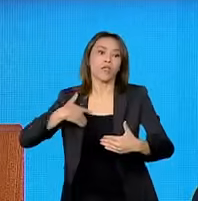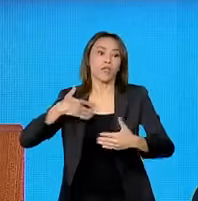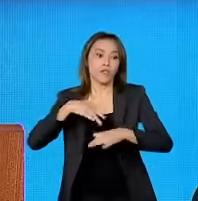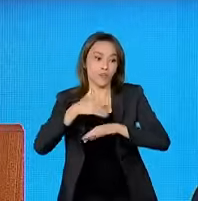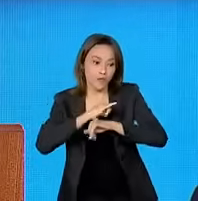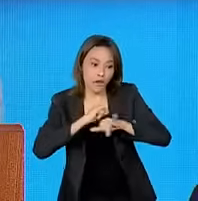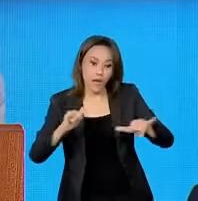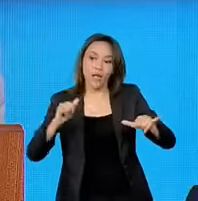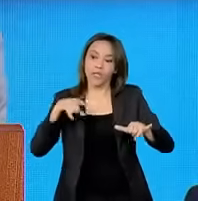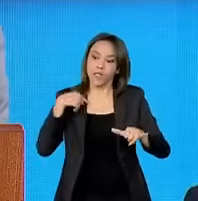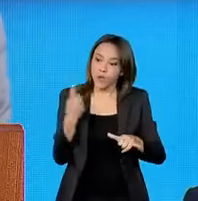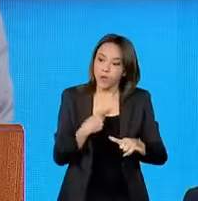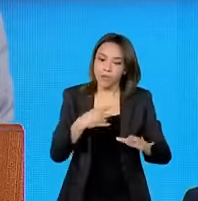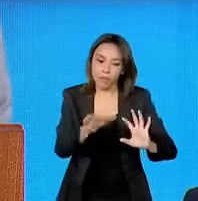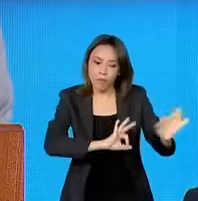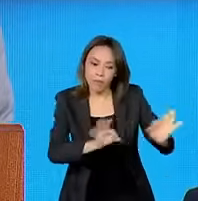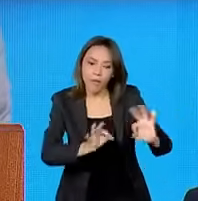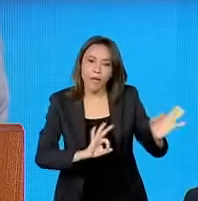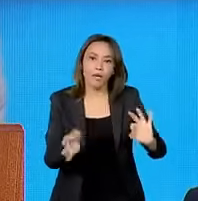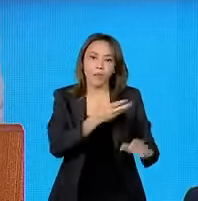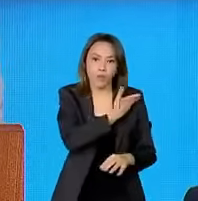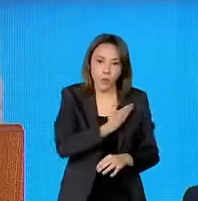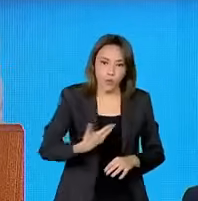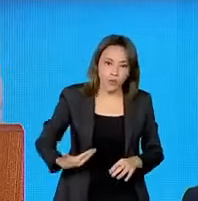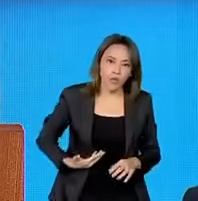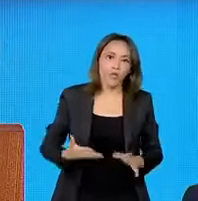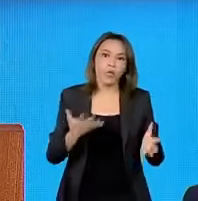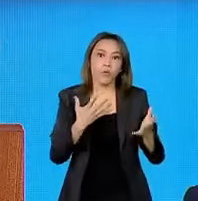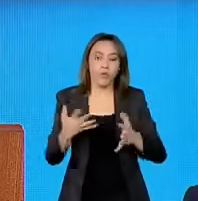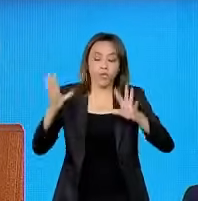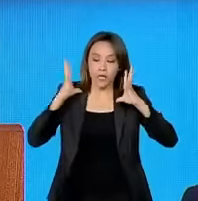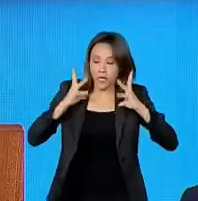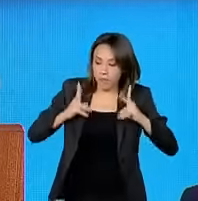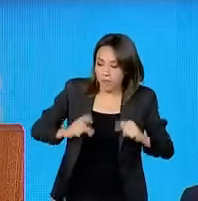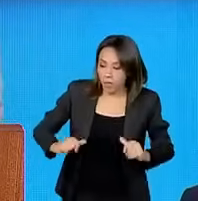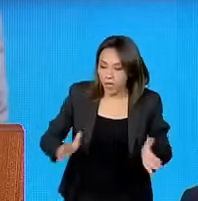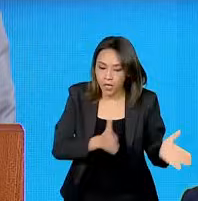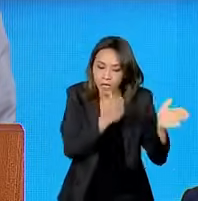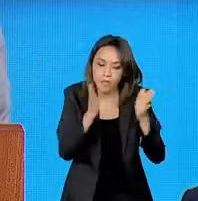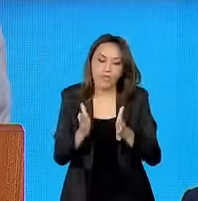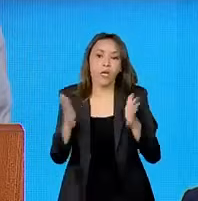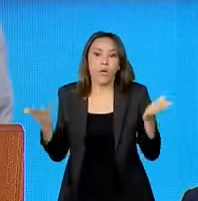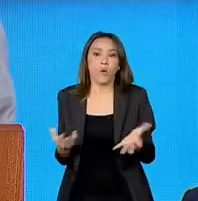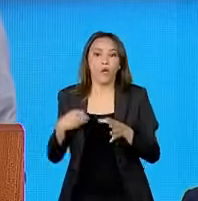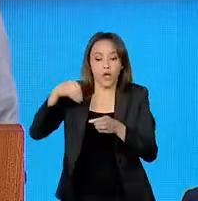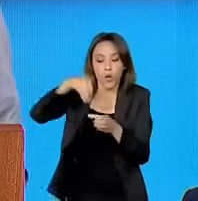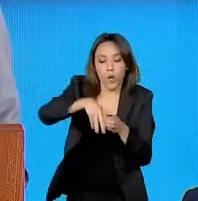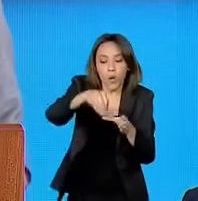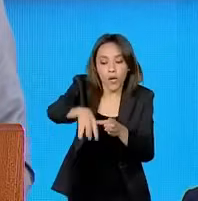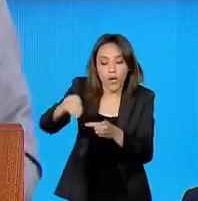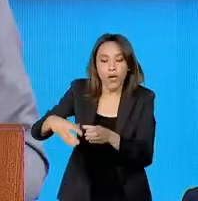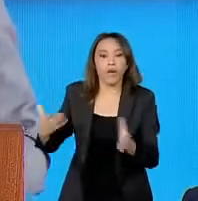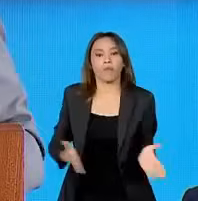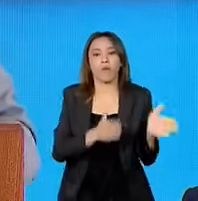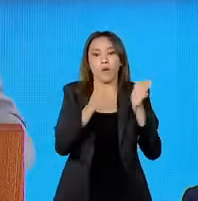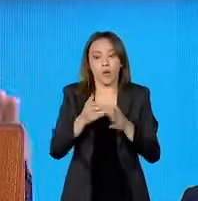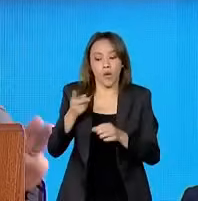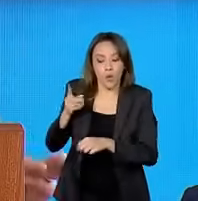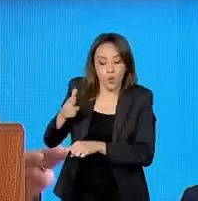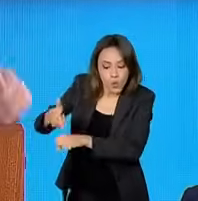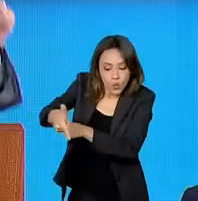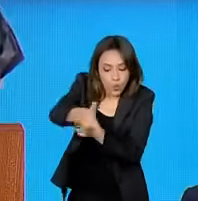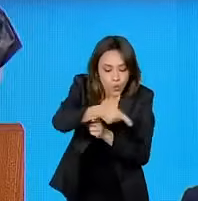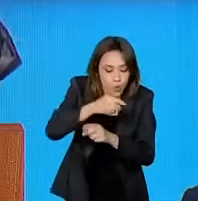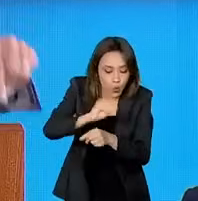terra, adubamos a terra, carpinamos a terra, colocamos semente, jogamos adubo e água, e